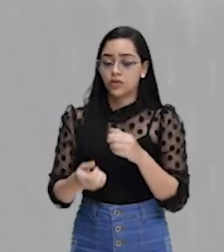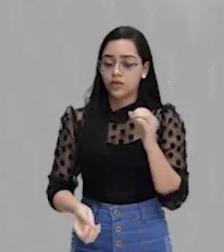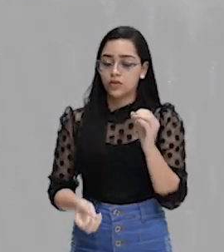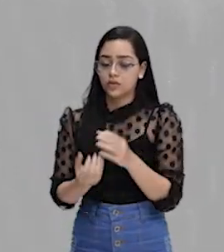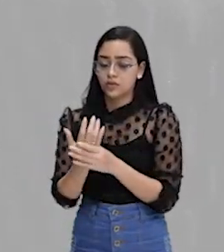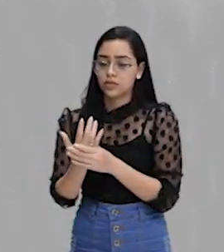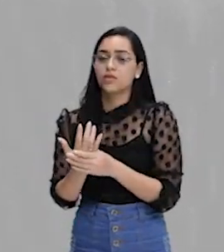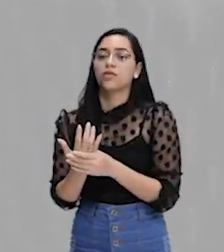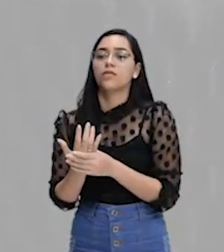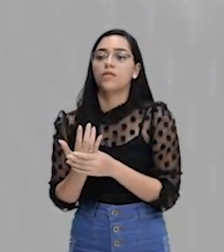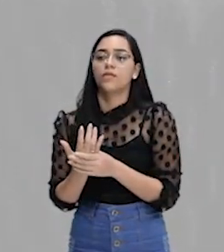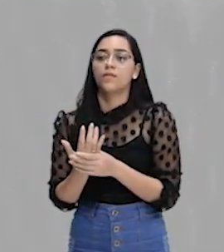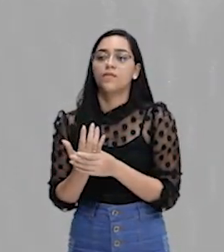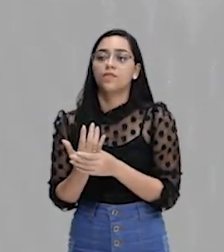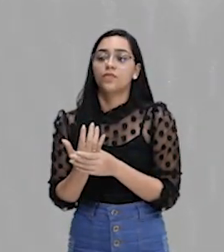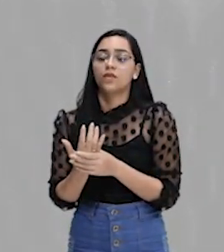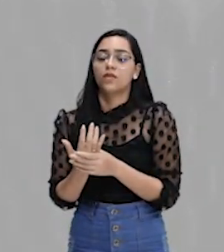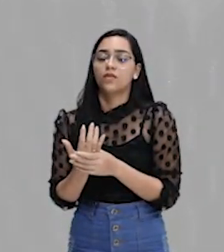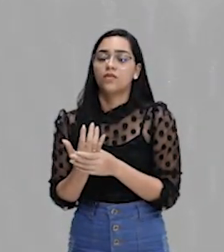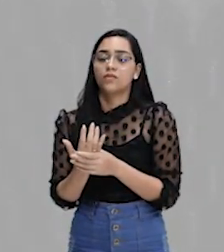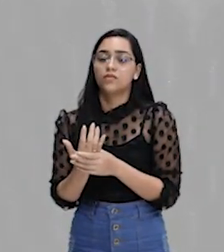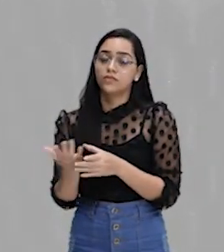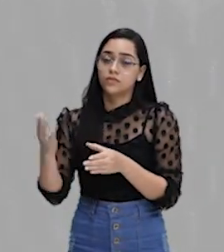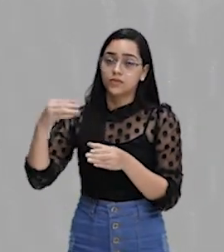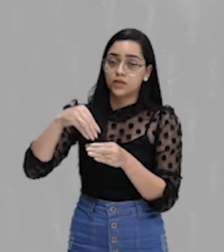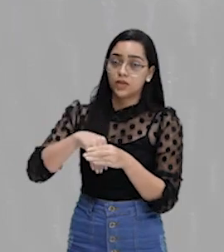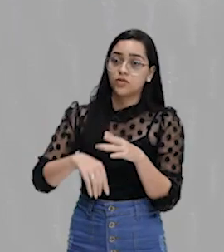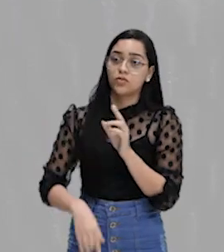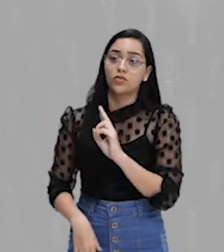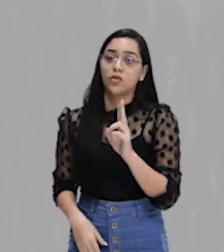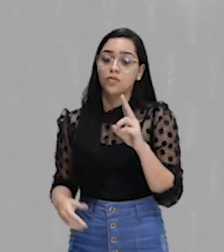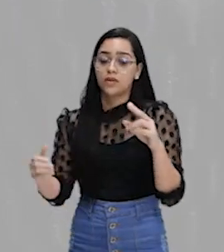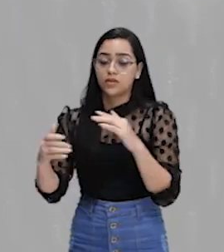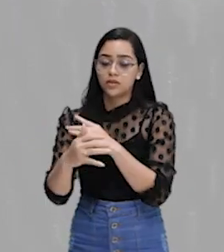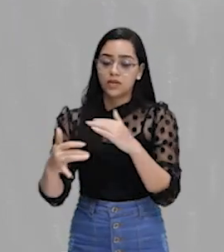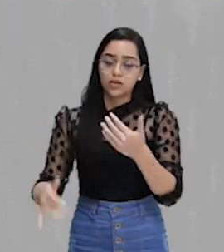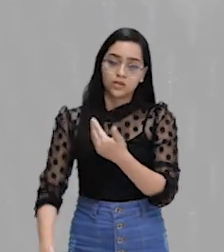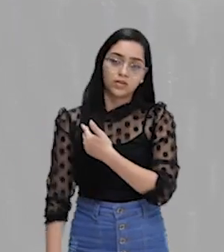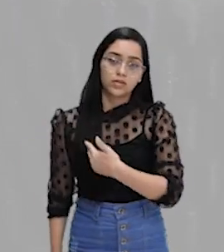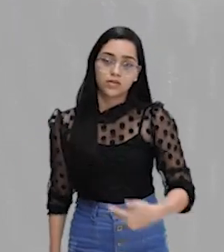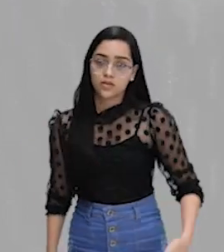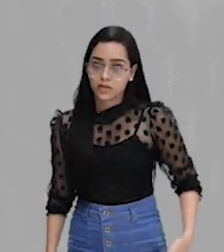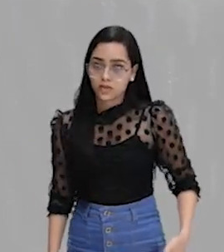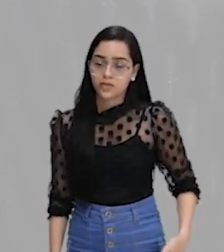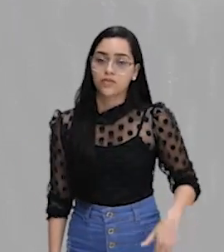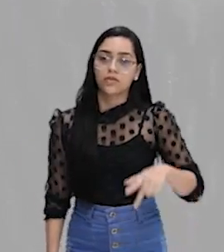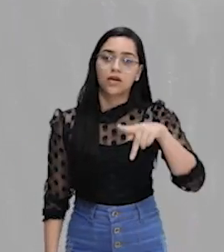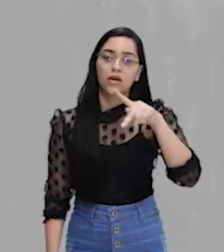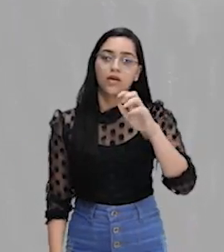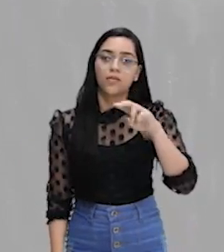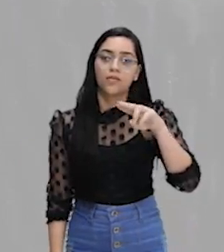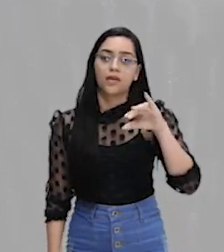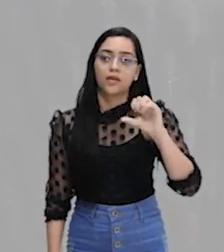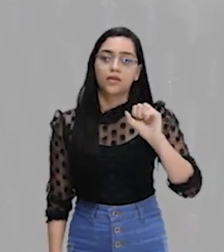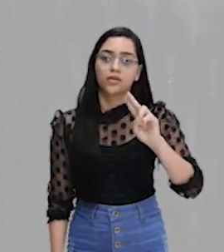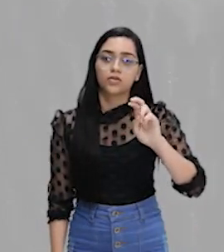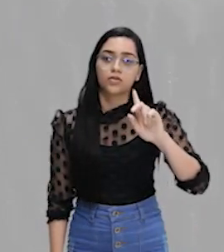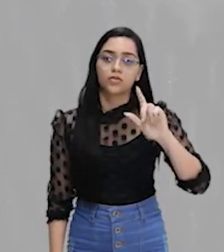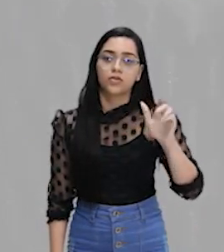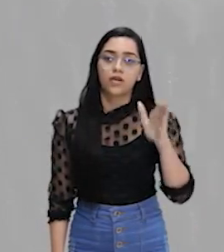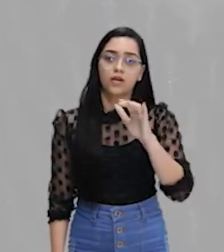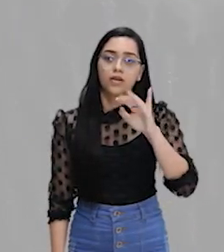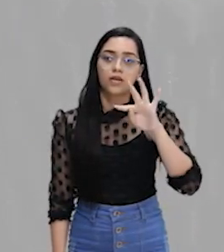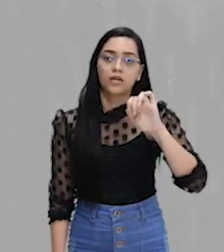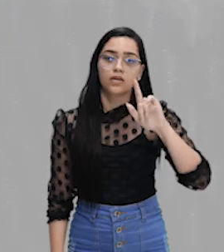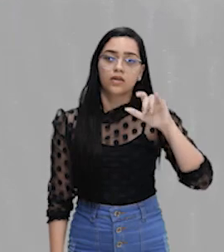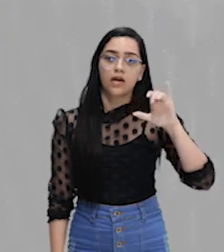ou a primazia do Renascimento cultural dentro dessas chamadas cidades-estados da Península Itálica. Evidente que nós temos outros